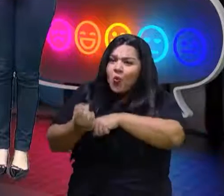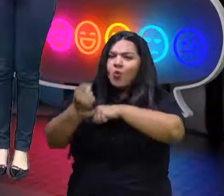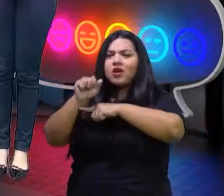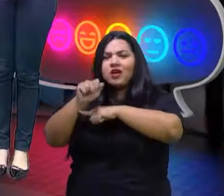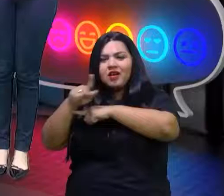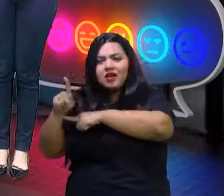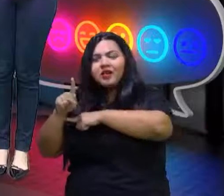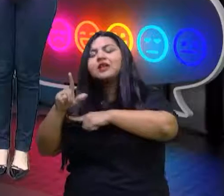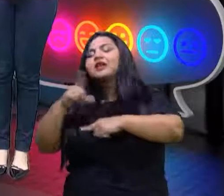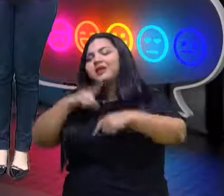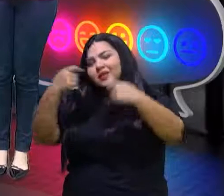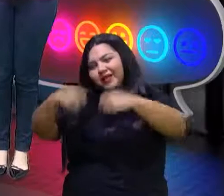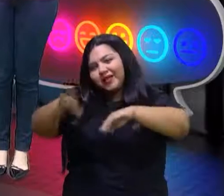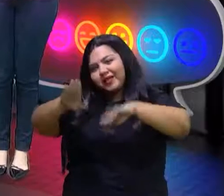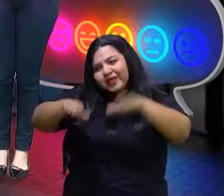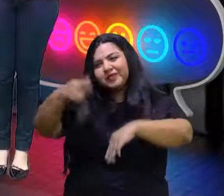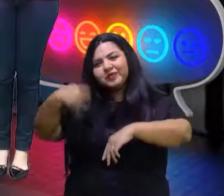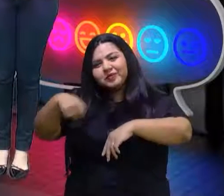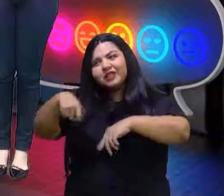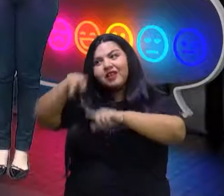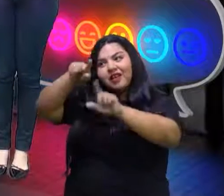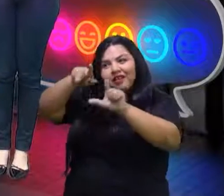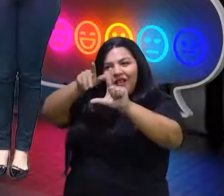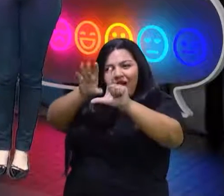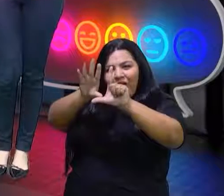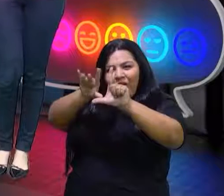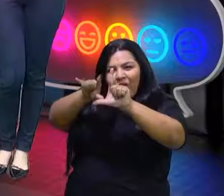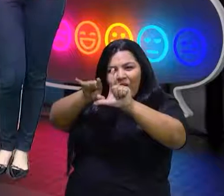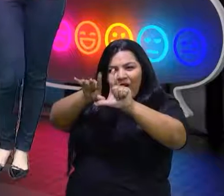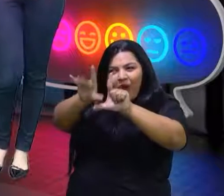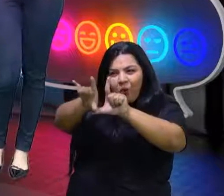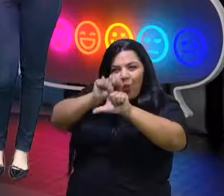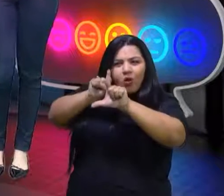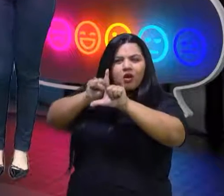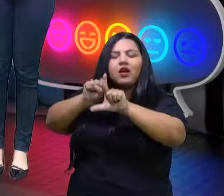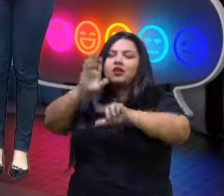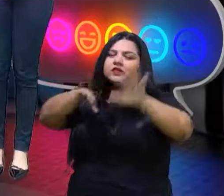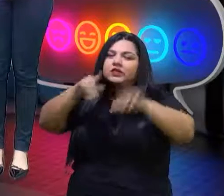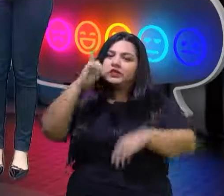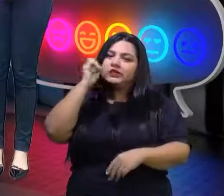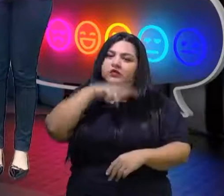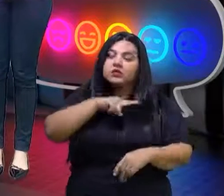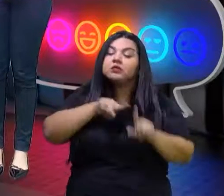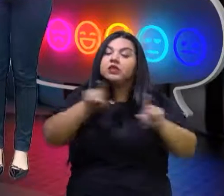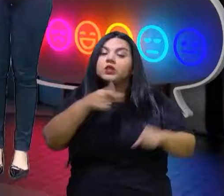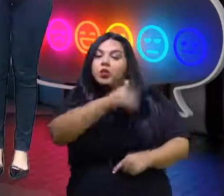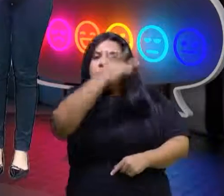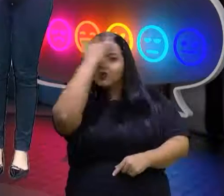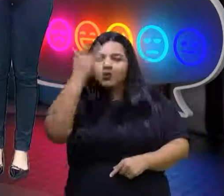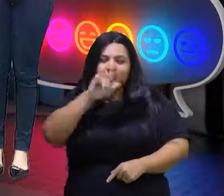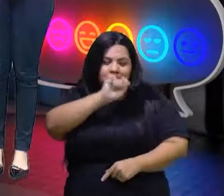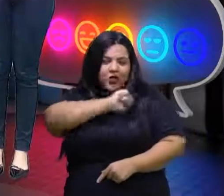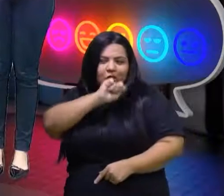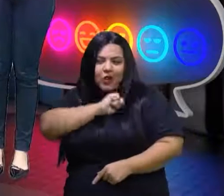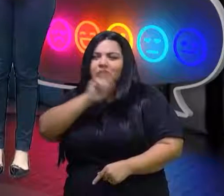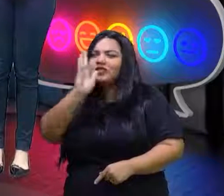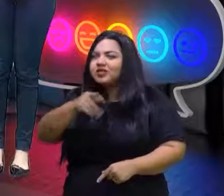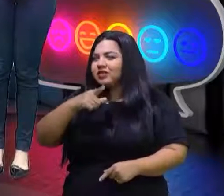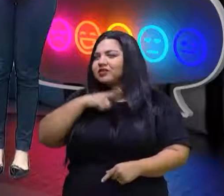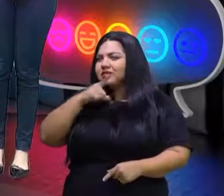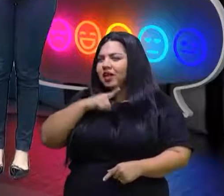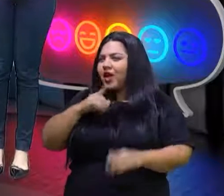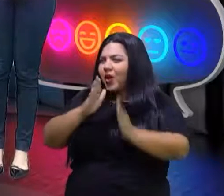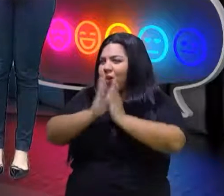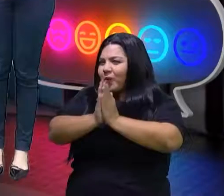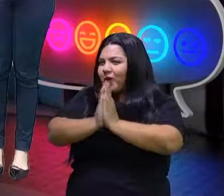precisa ter um leitor do código QR Code, talvez vocês tenham dificuldade, né? Mas para quem já tem, projeta aí a